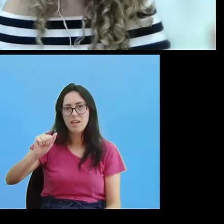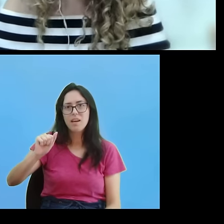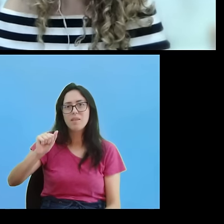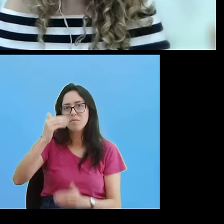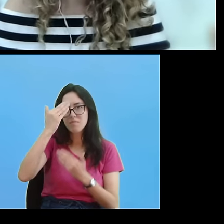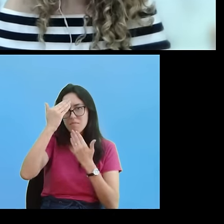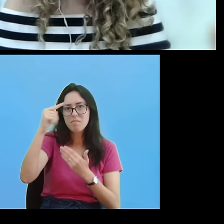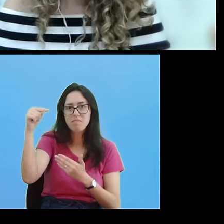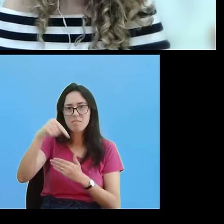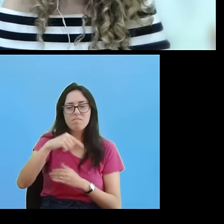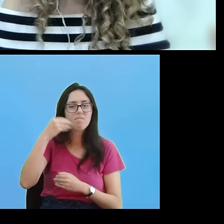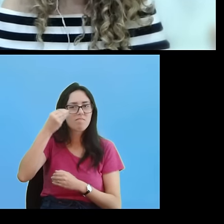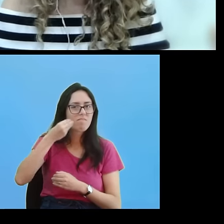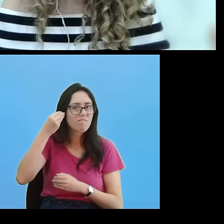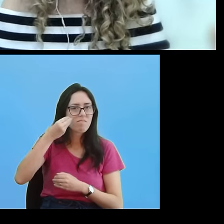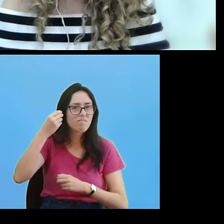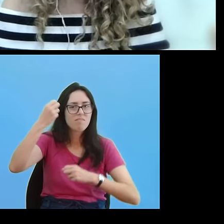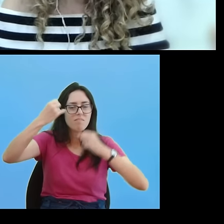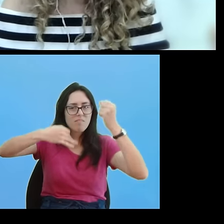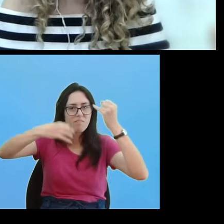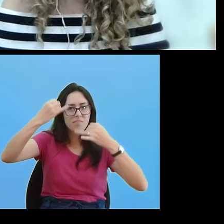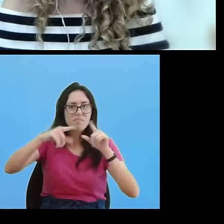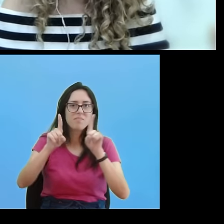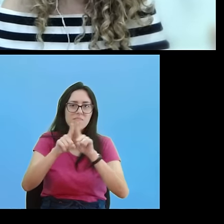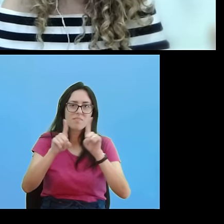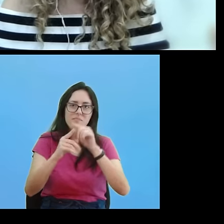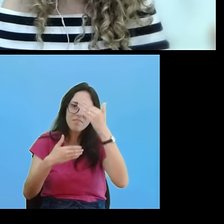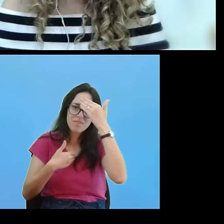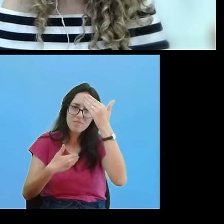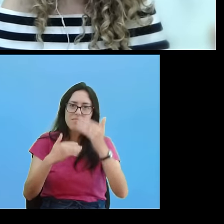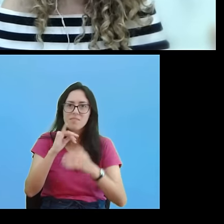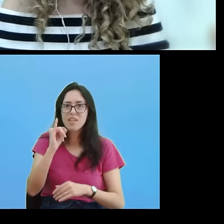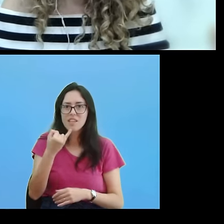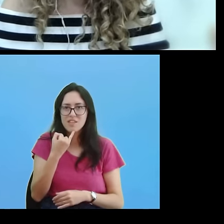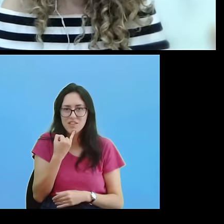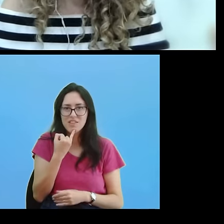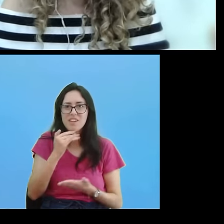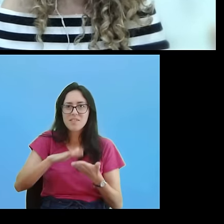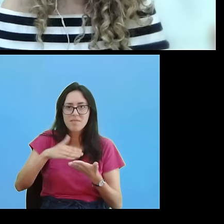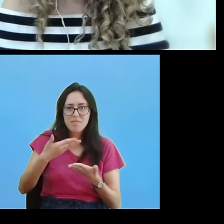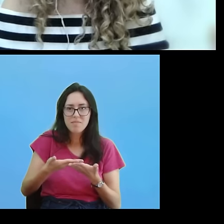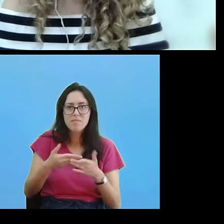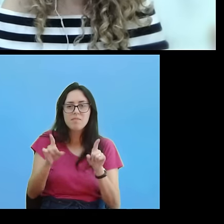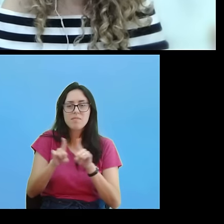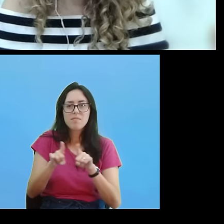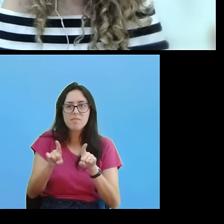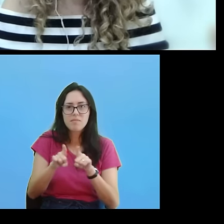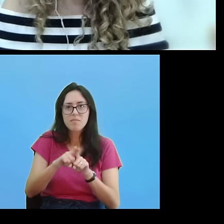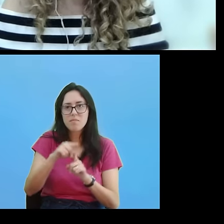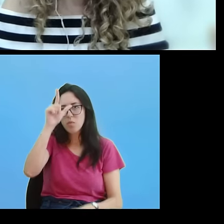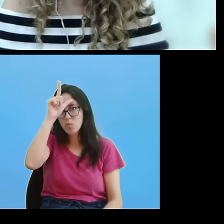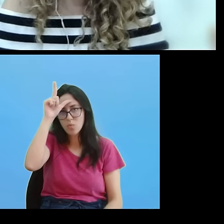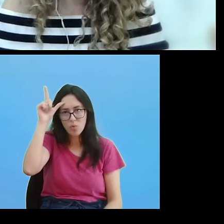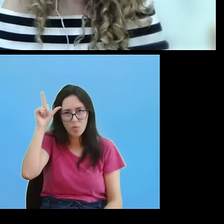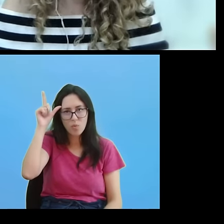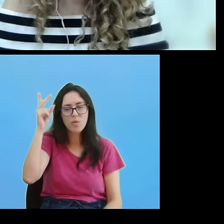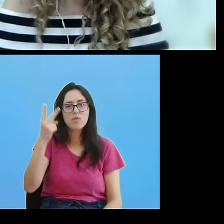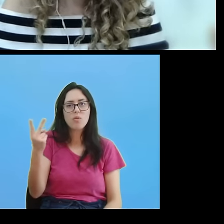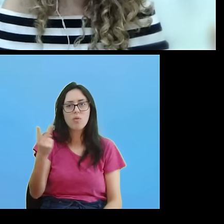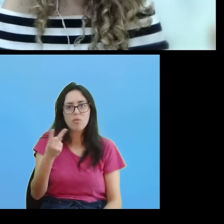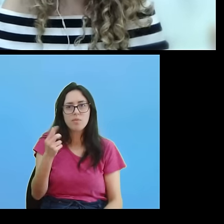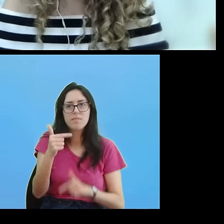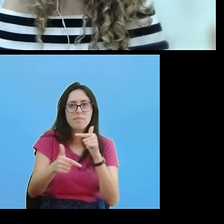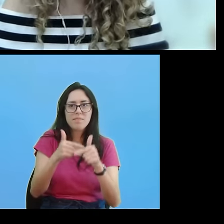trazer, compartilhar conosco um pouquinho. Agradeço também a Jéssica e ao Luiz, né, que